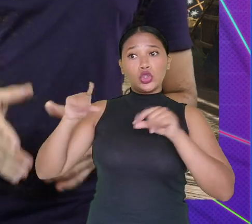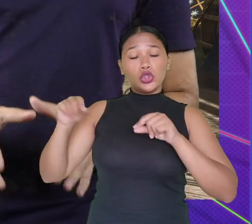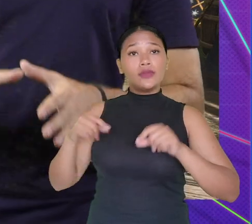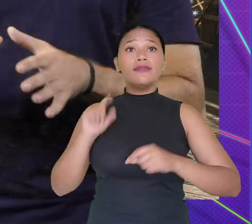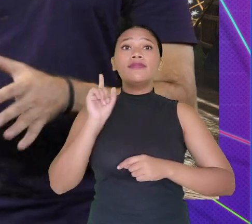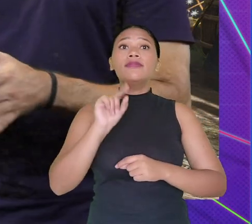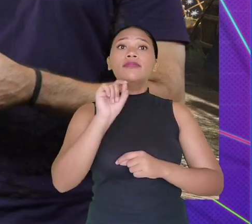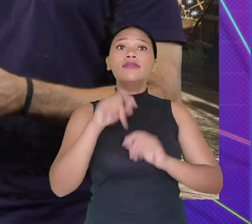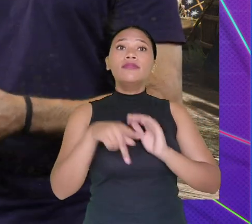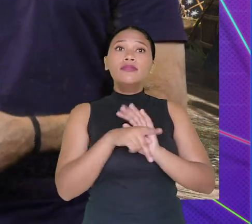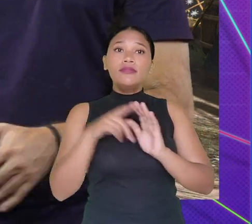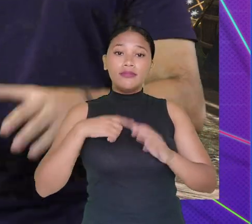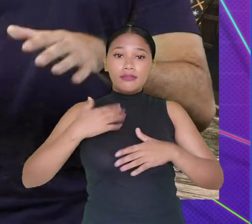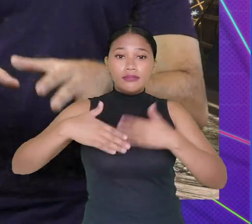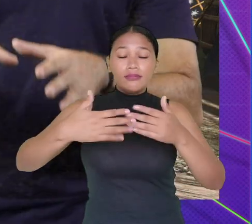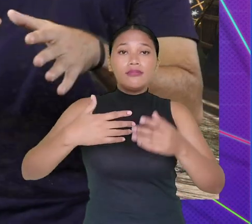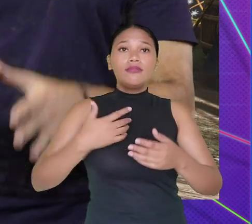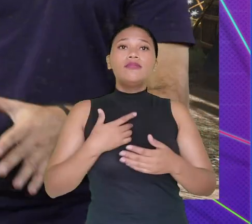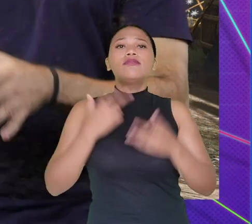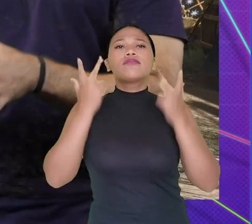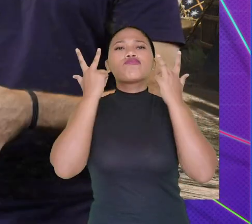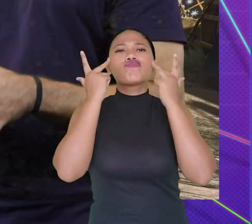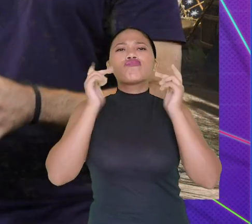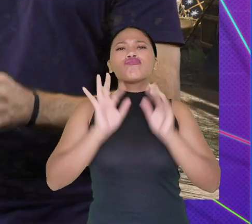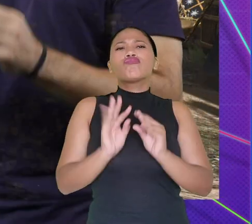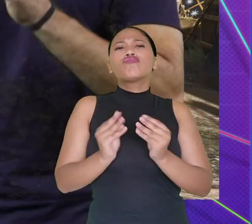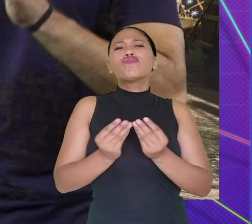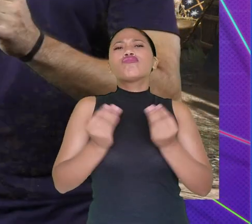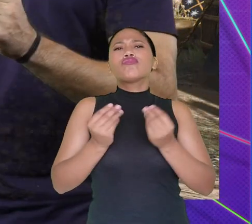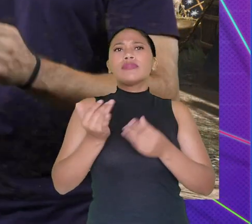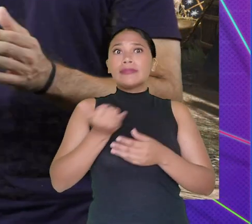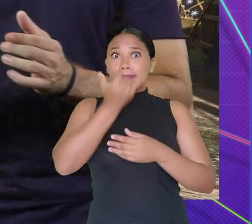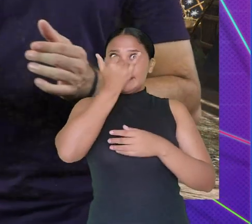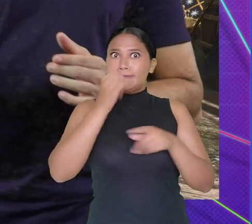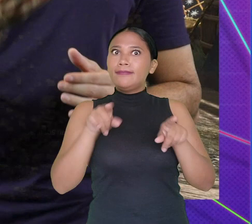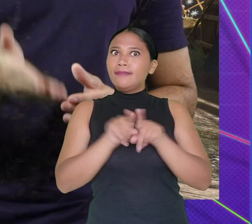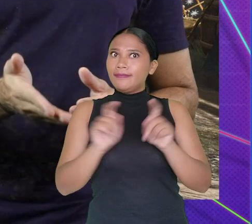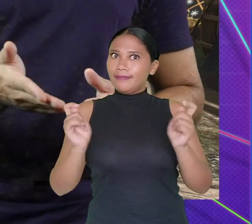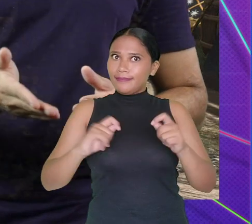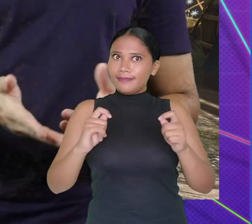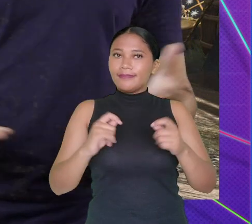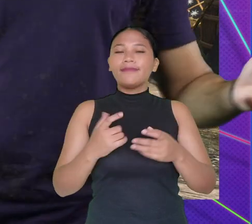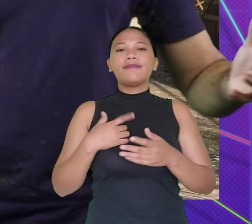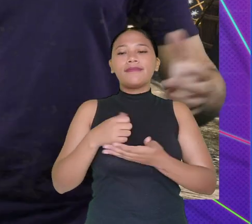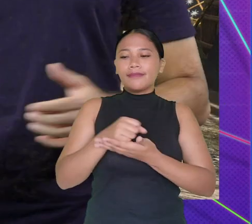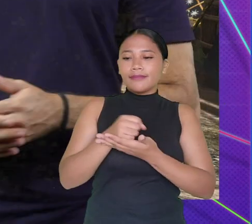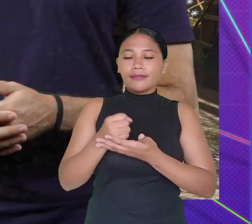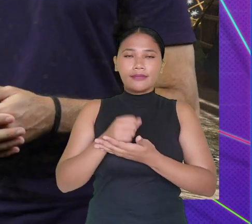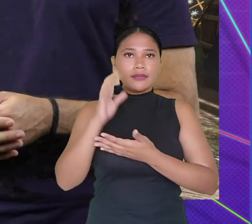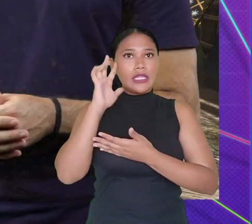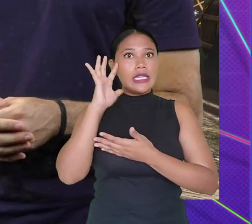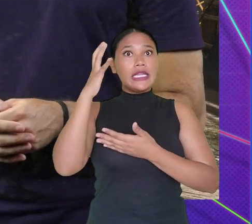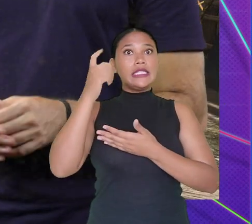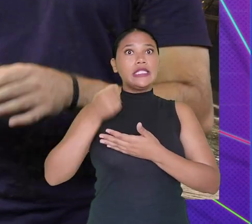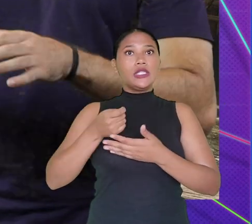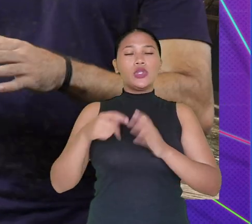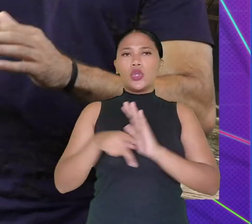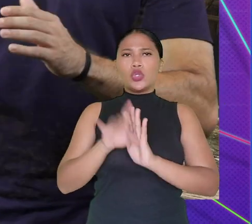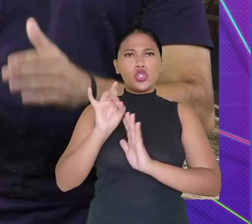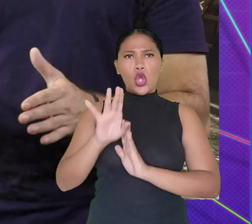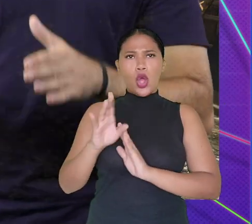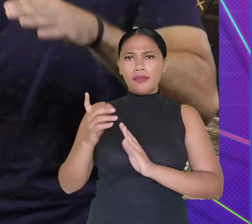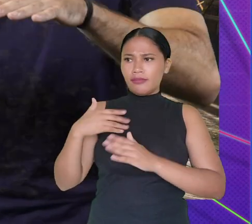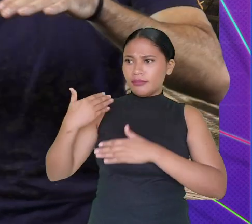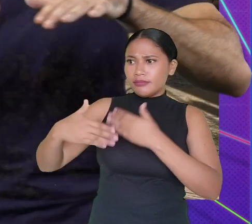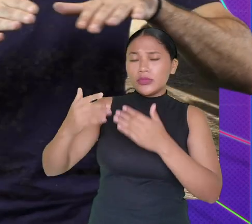as escolhas e ações do jogador afetam o curso da história de maneira sutil e imprevisível. Os jogadores podem tomar decisões